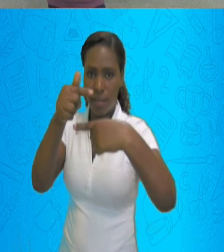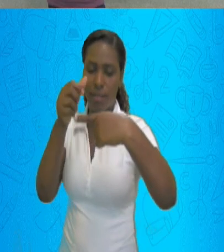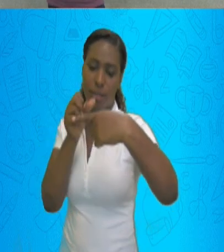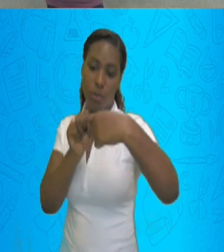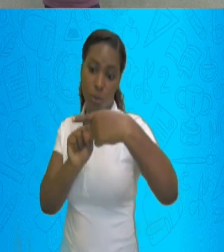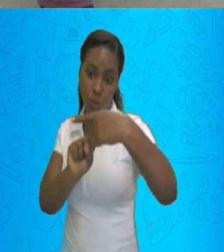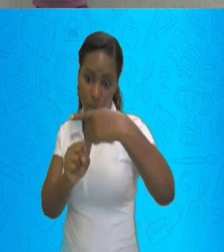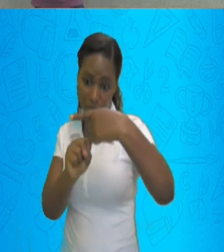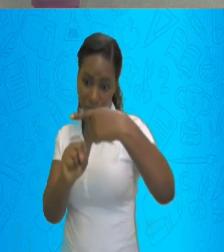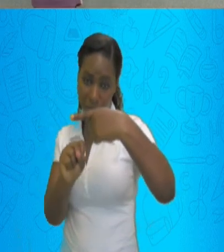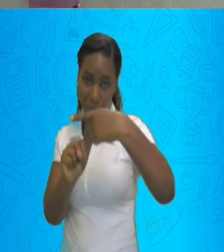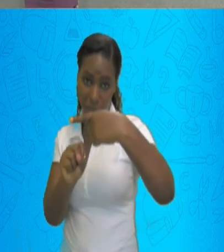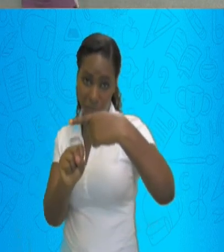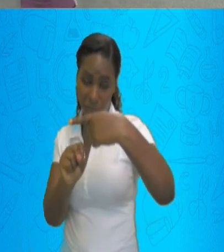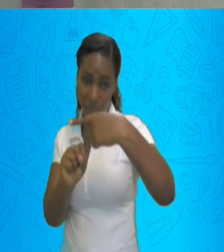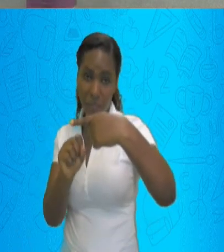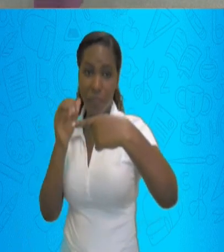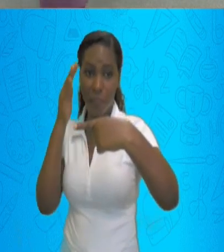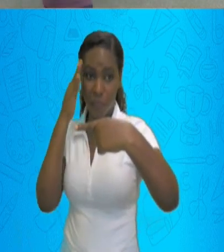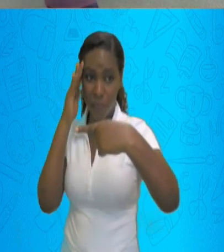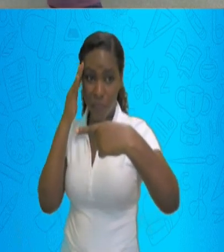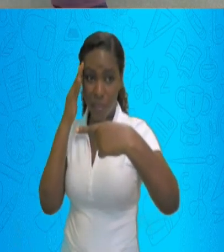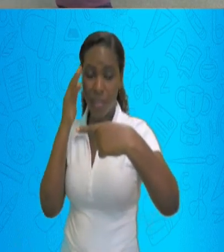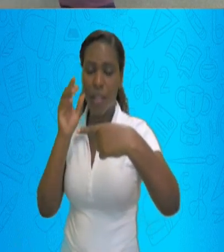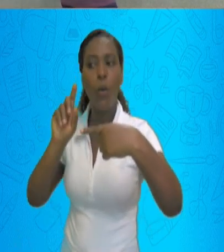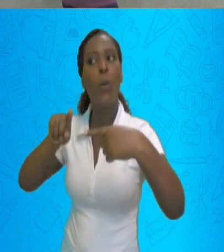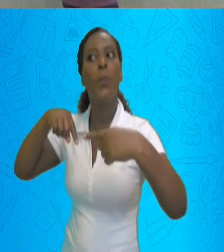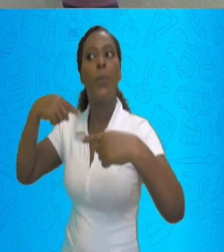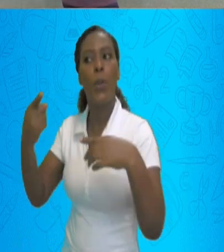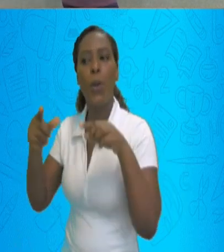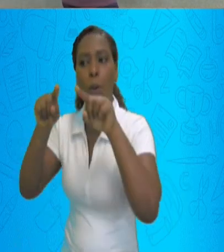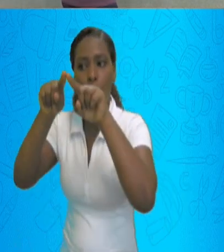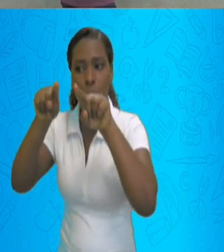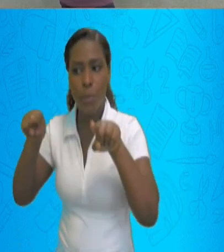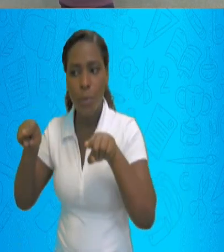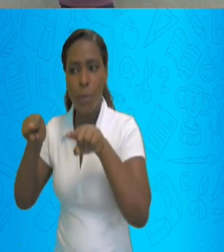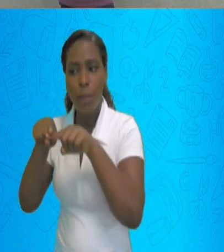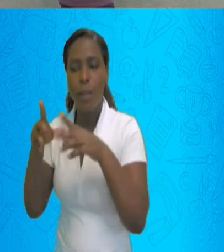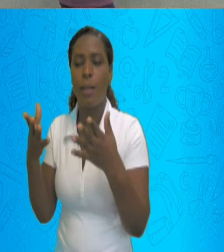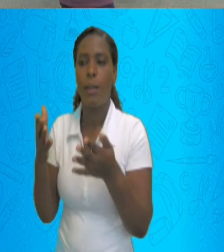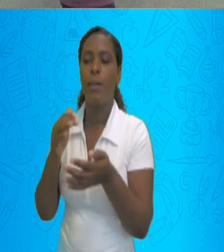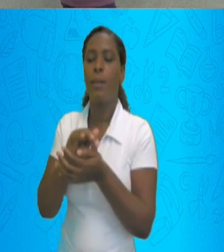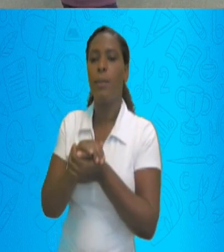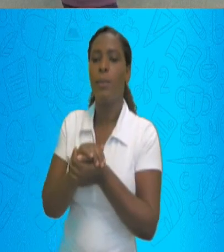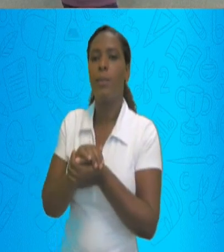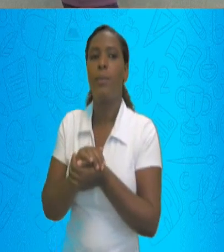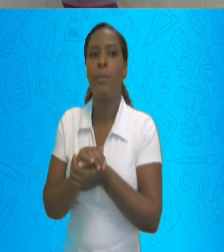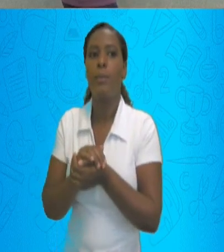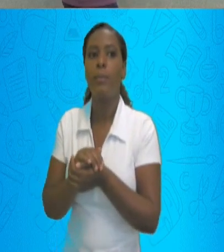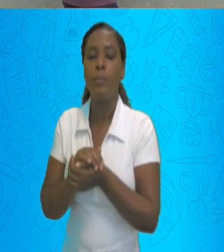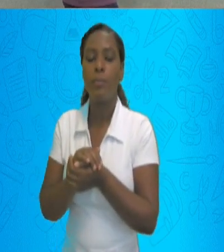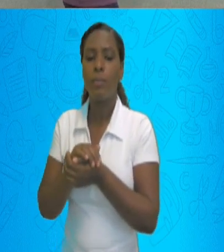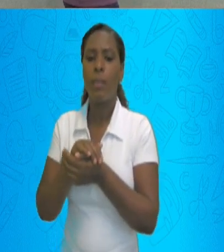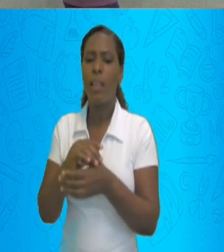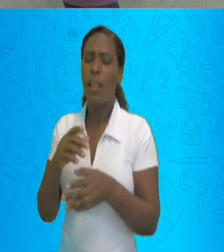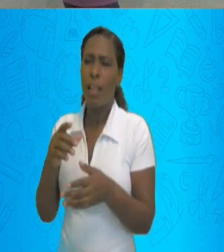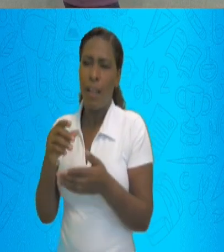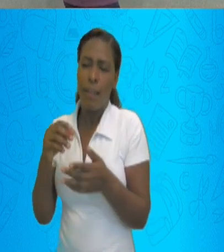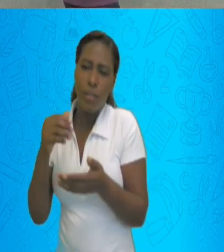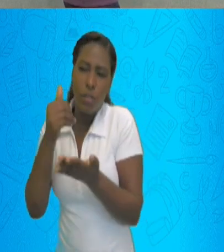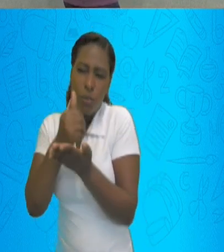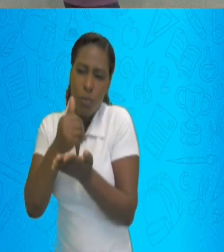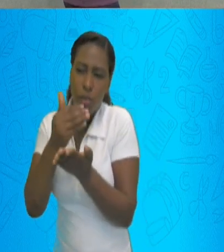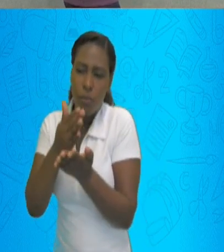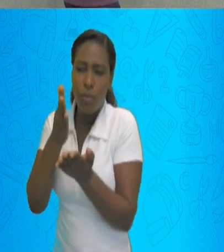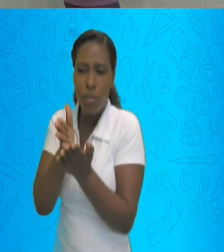7/8. Vamos analisar essa daqui agora. Temos uma figura que foi fracionada em